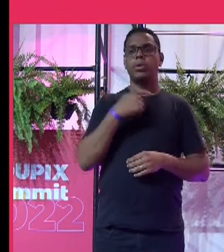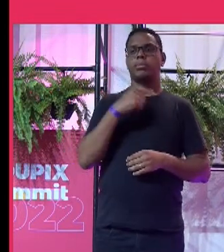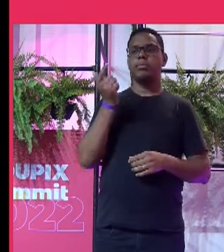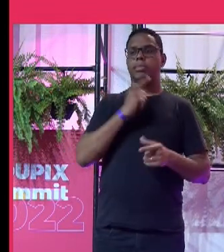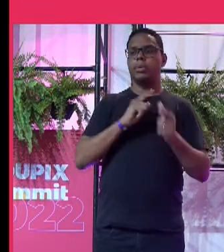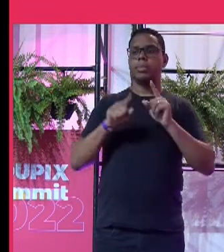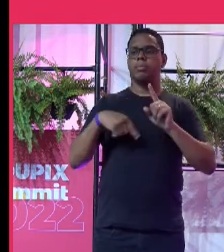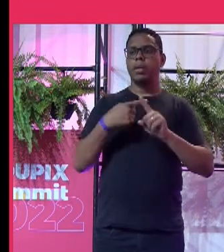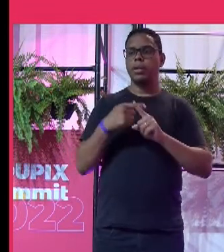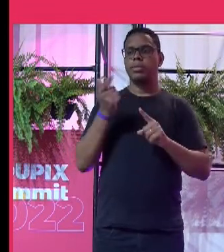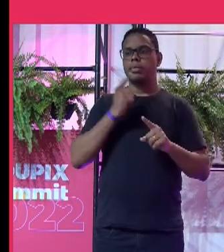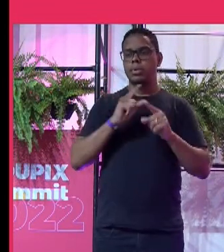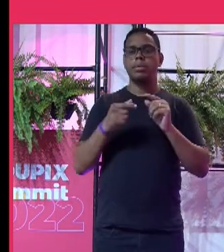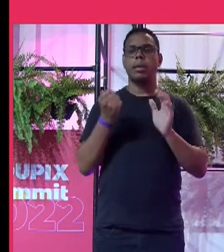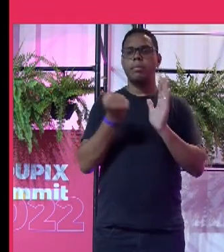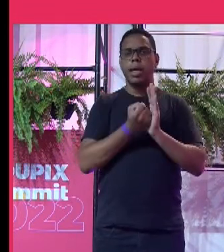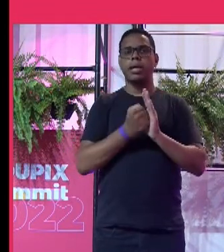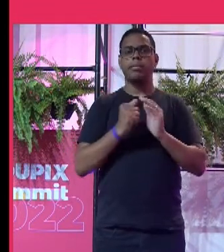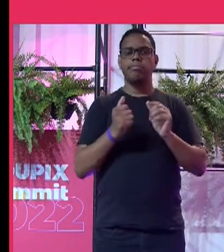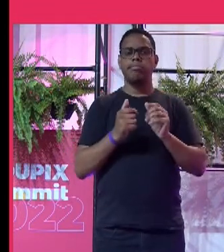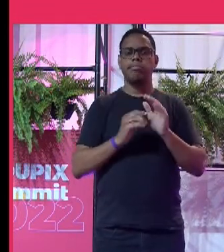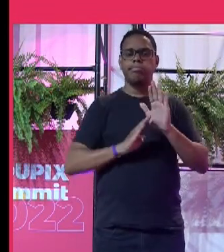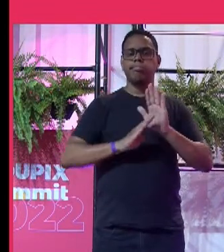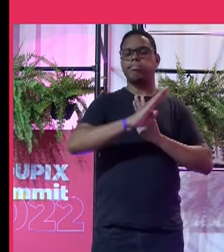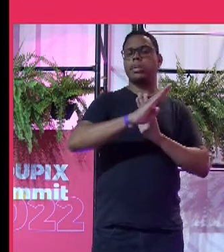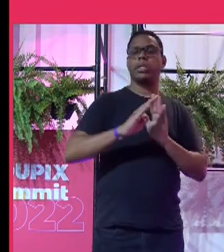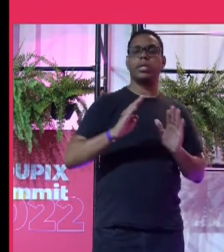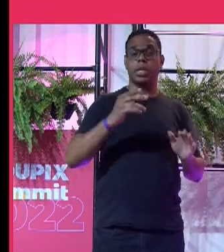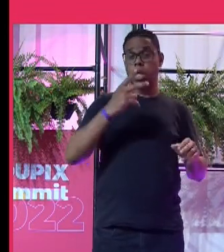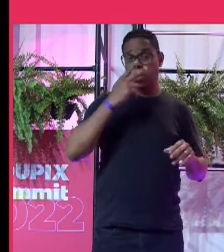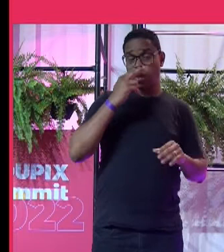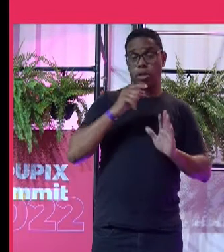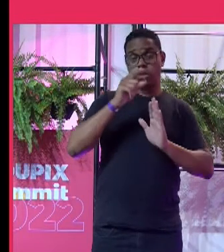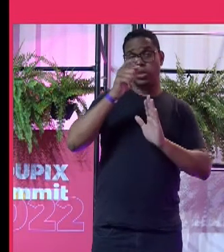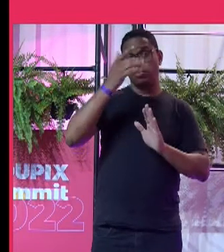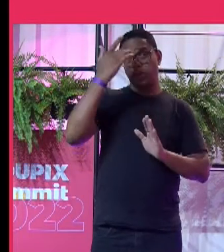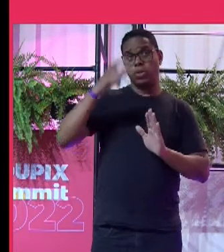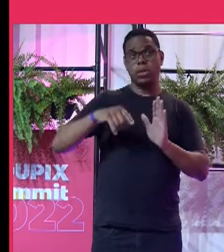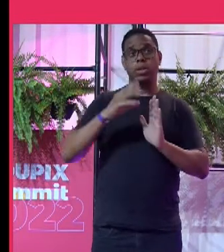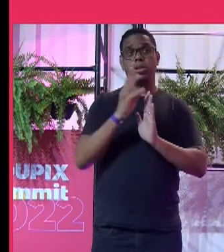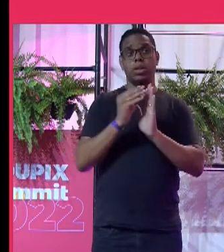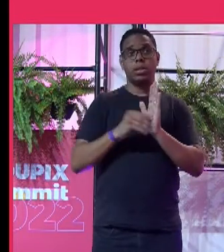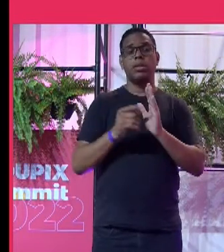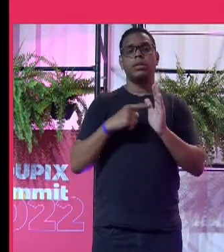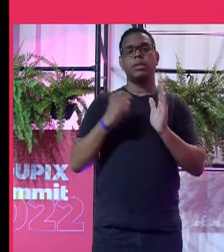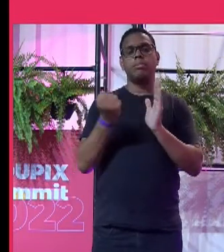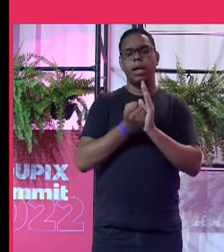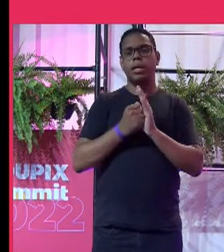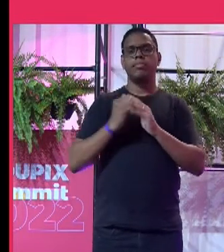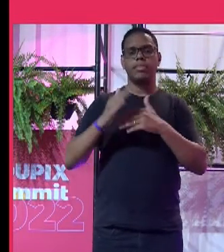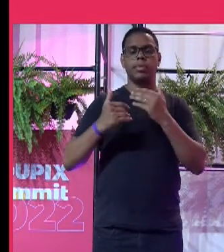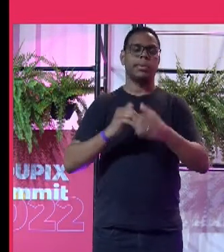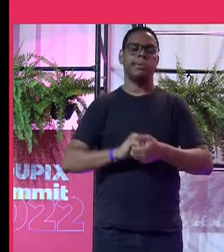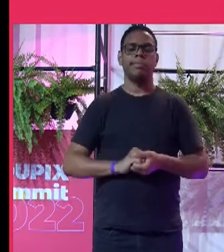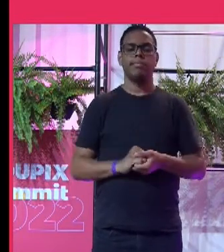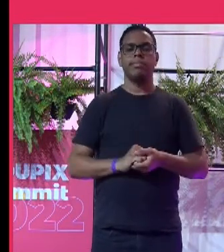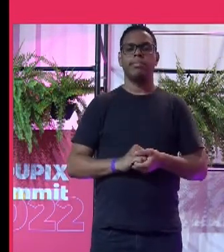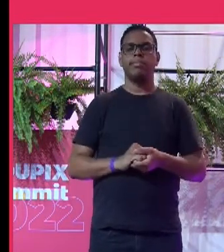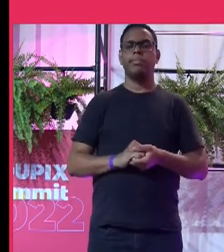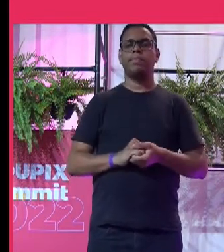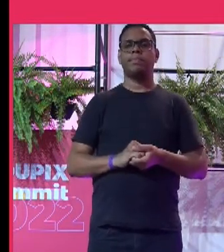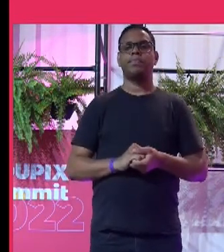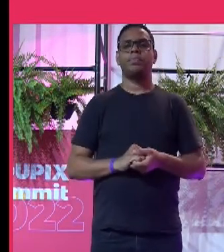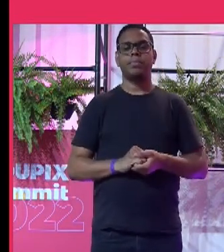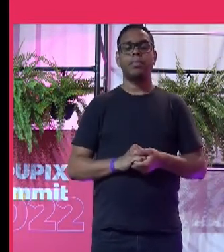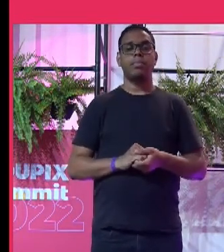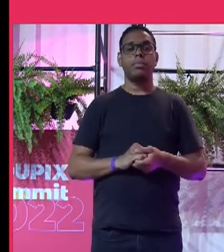mais o patamar da marca. Eu acredito muito que um creator ele não é só criador de conteúdo, ele é uma marca como um todo. E, por